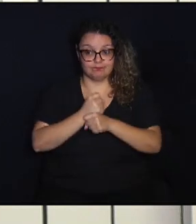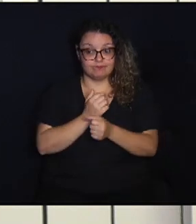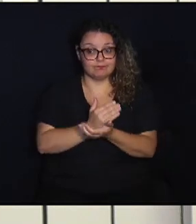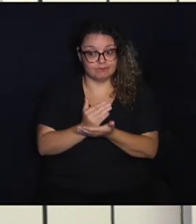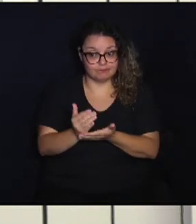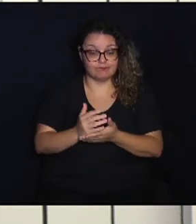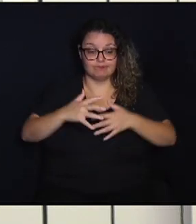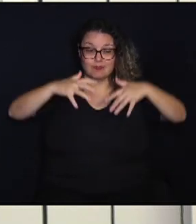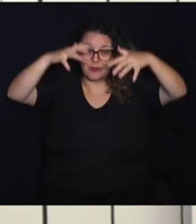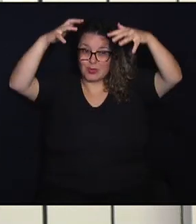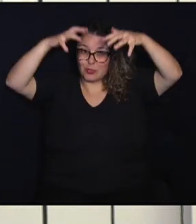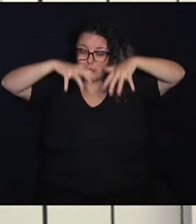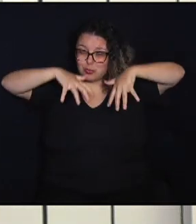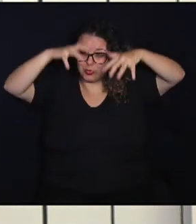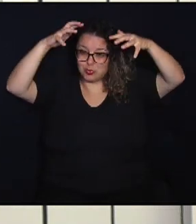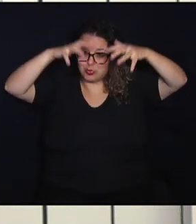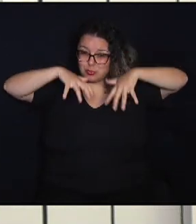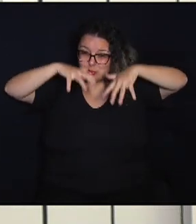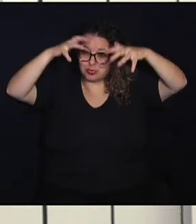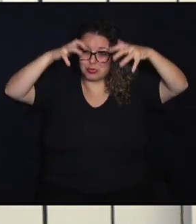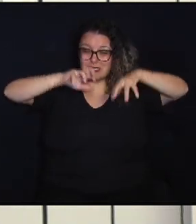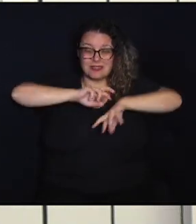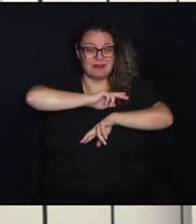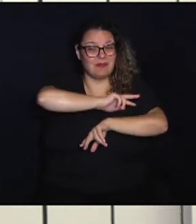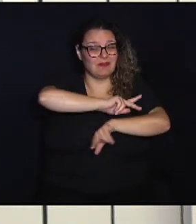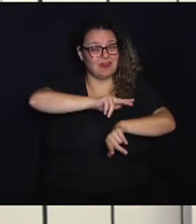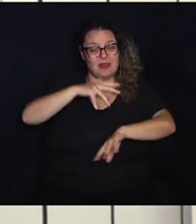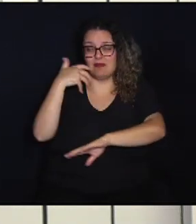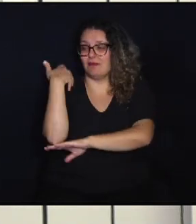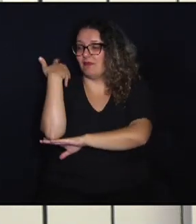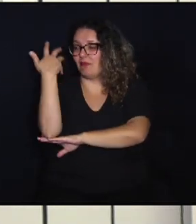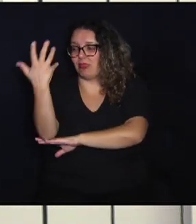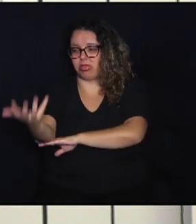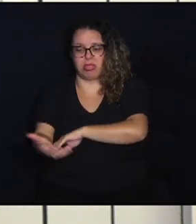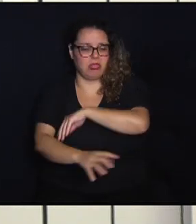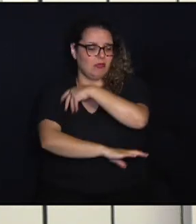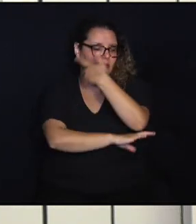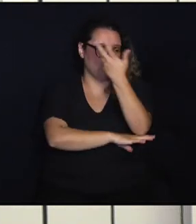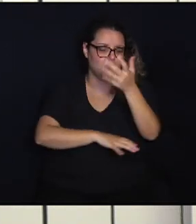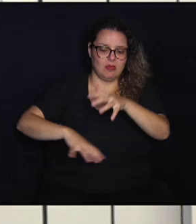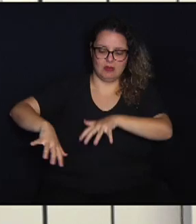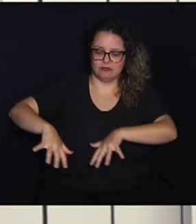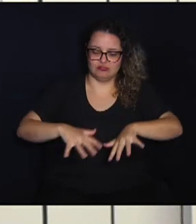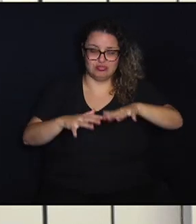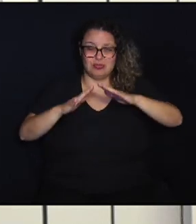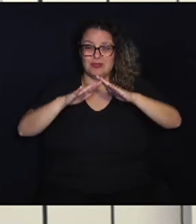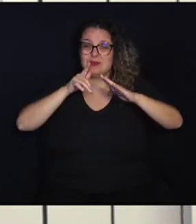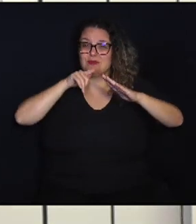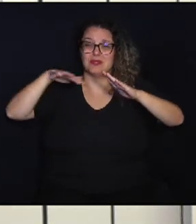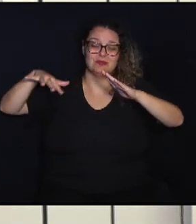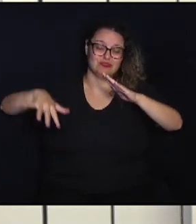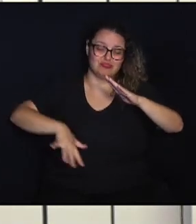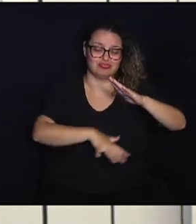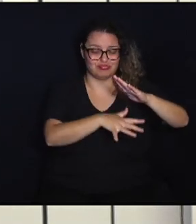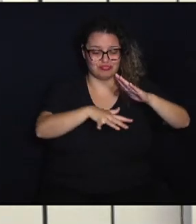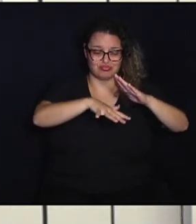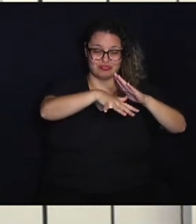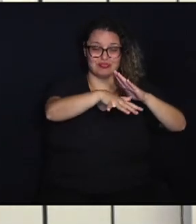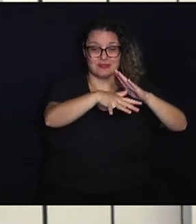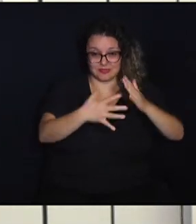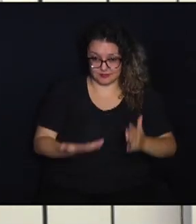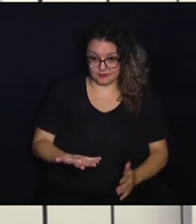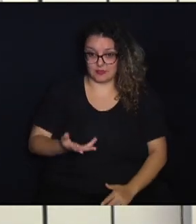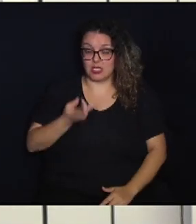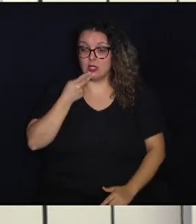Nós já tivemos muitas quedas de árvores, ruas alagadas, casas invadidas pelas águas. Então, para falar